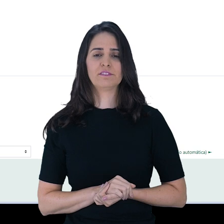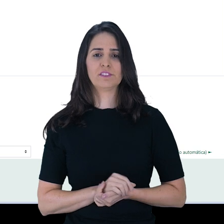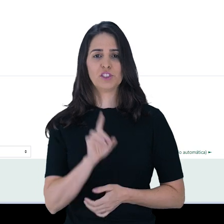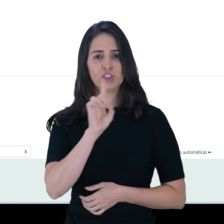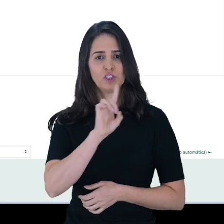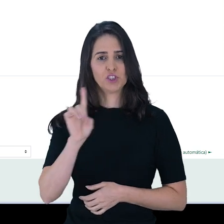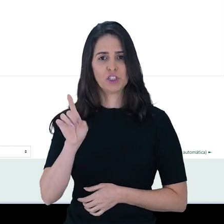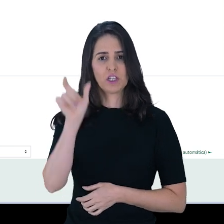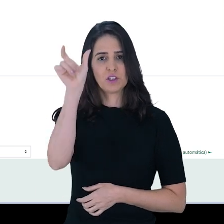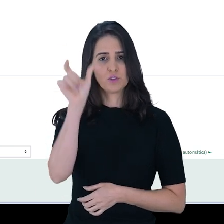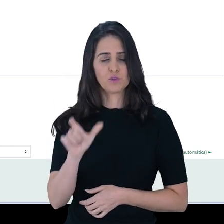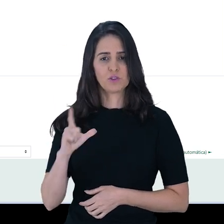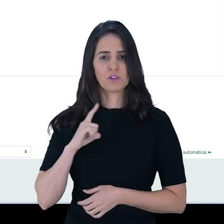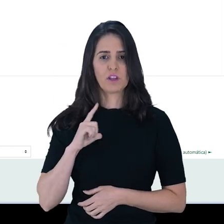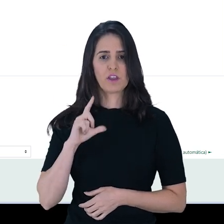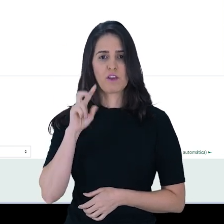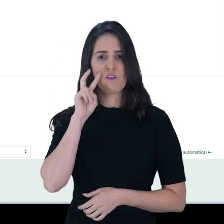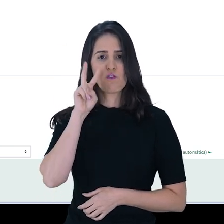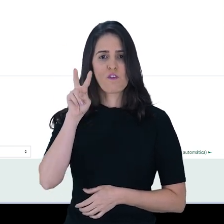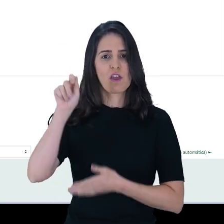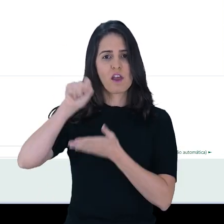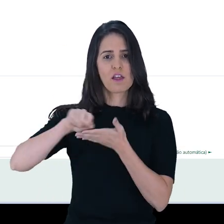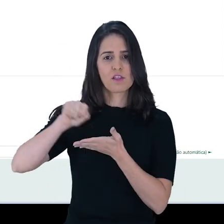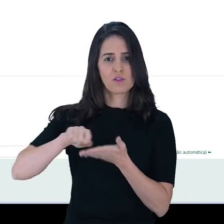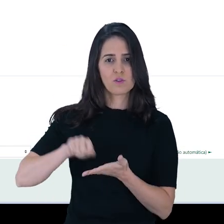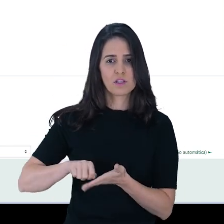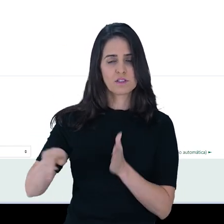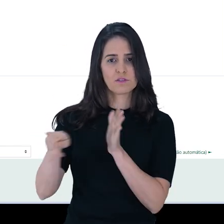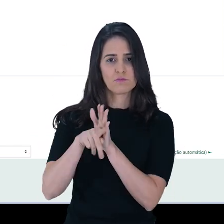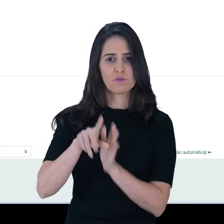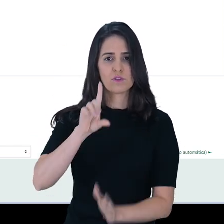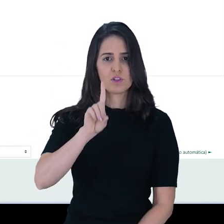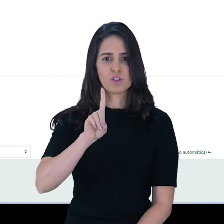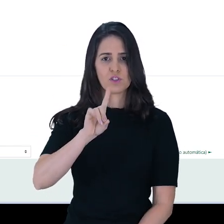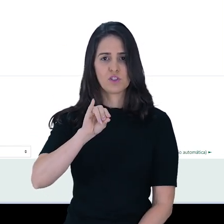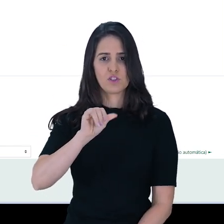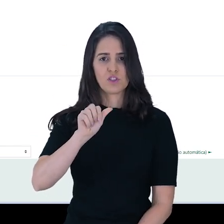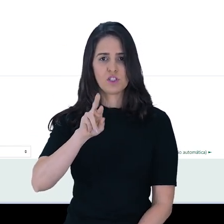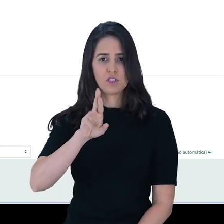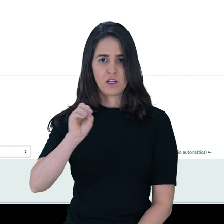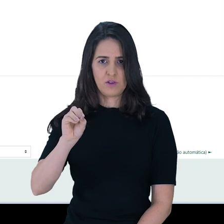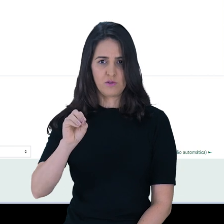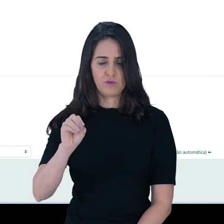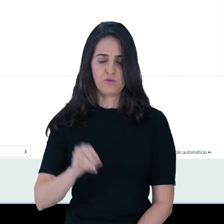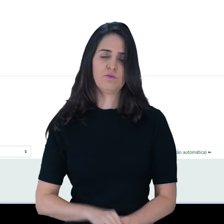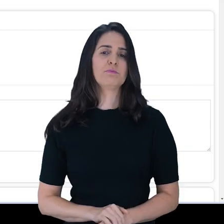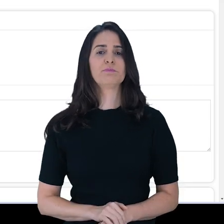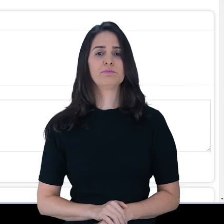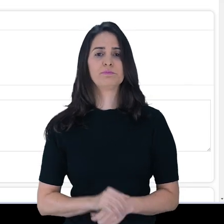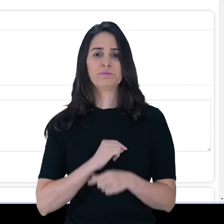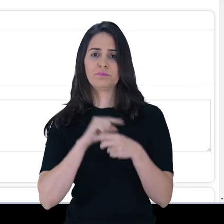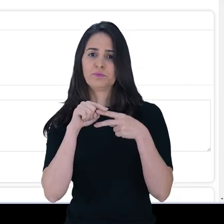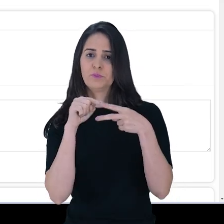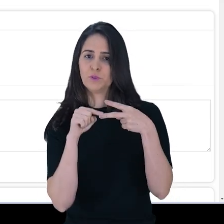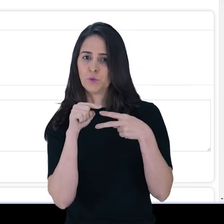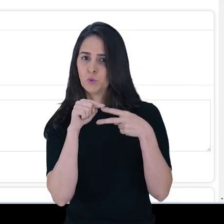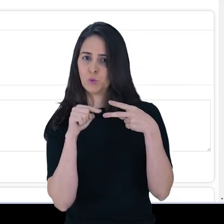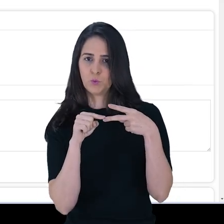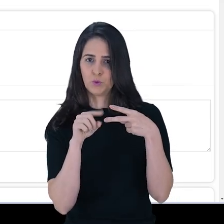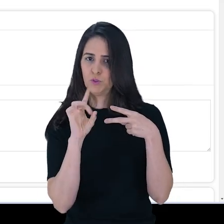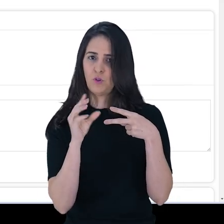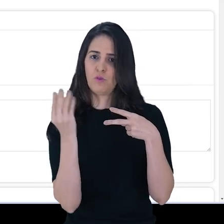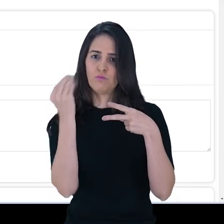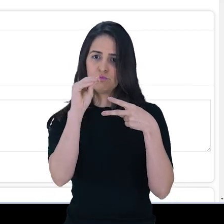onde diz ver as anotações do diário aqui no caso duas anotações porque tem duas